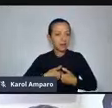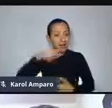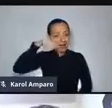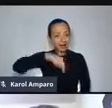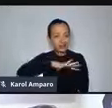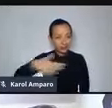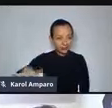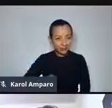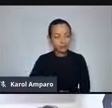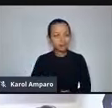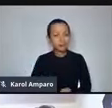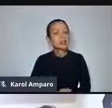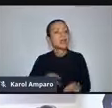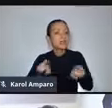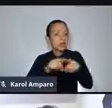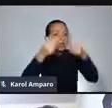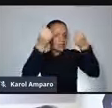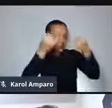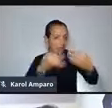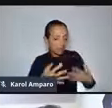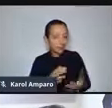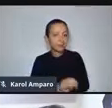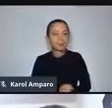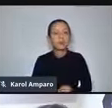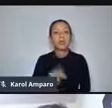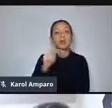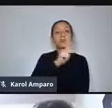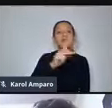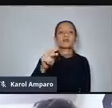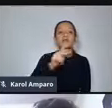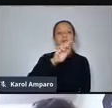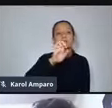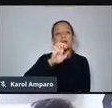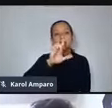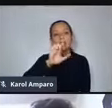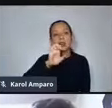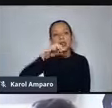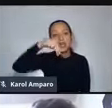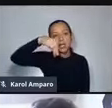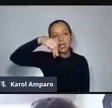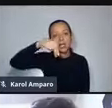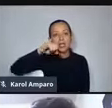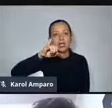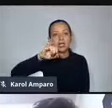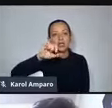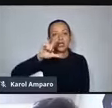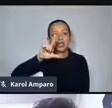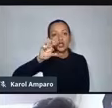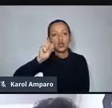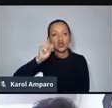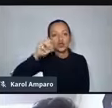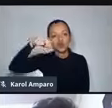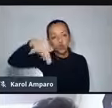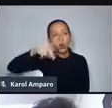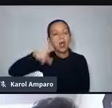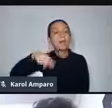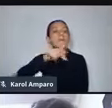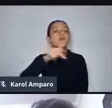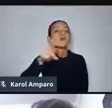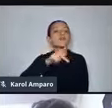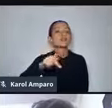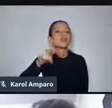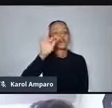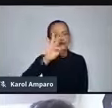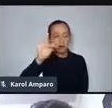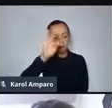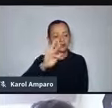tema. O professor Helenilson, que é professor universitário, vai falar de jogos